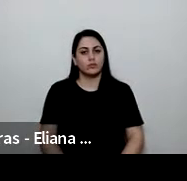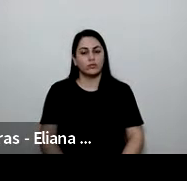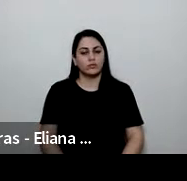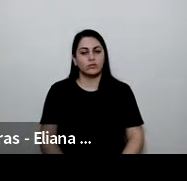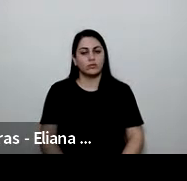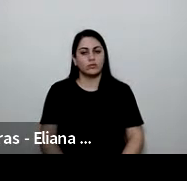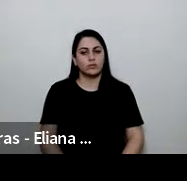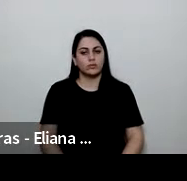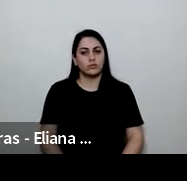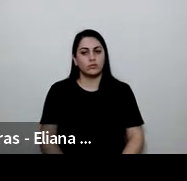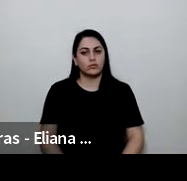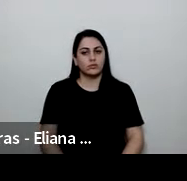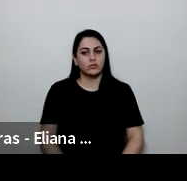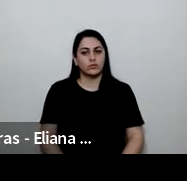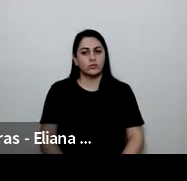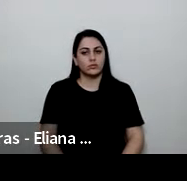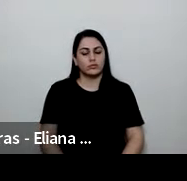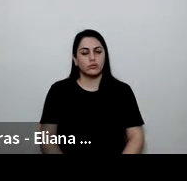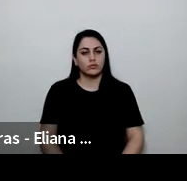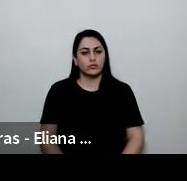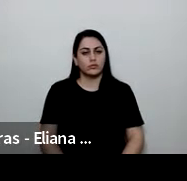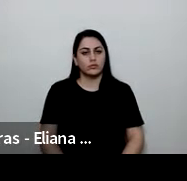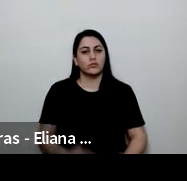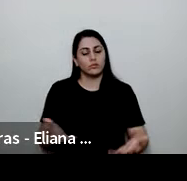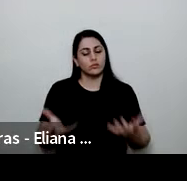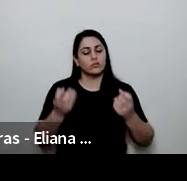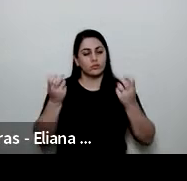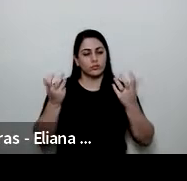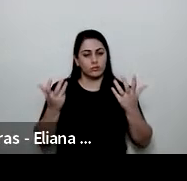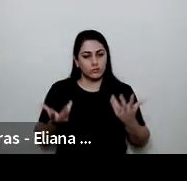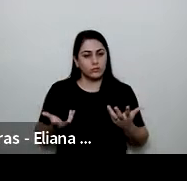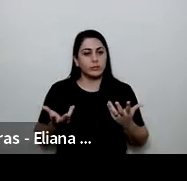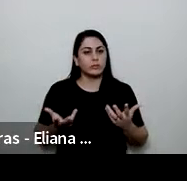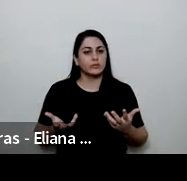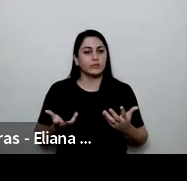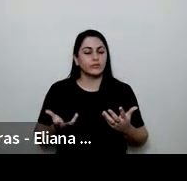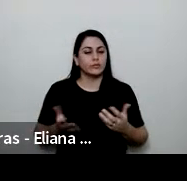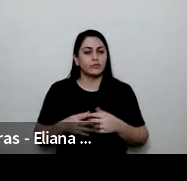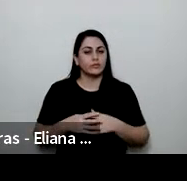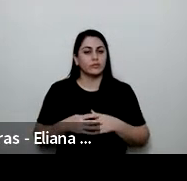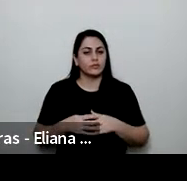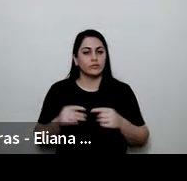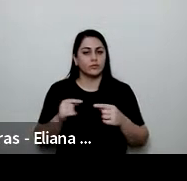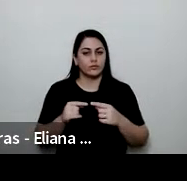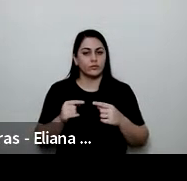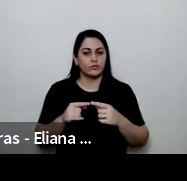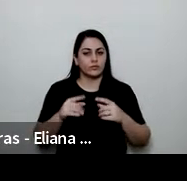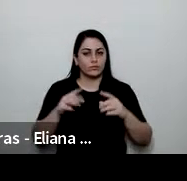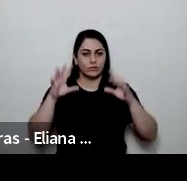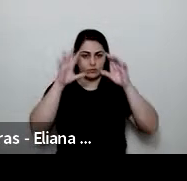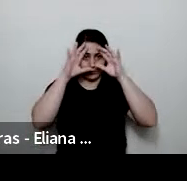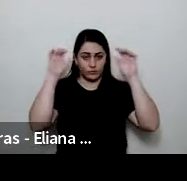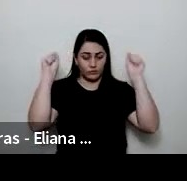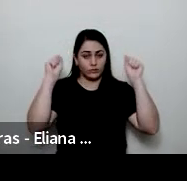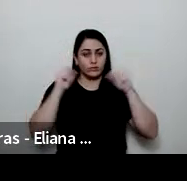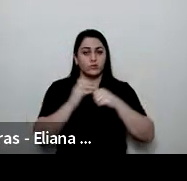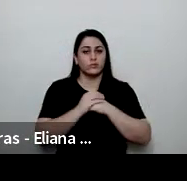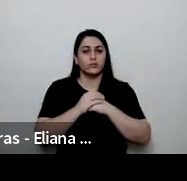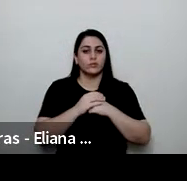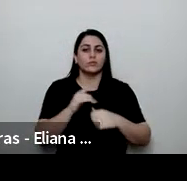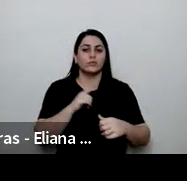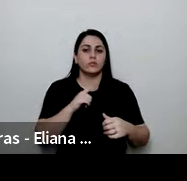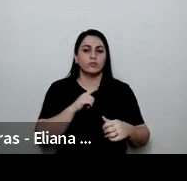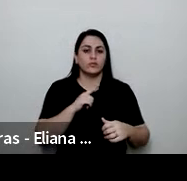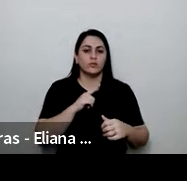nós temos voo da base para ao lócus do tribunal na base oxide tinha